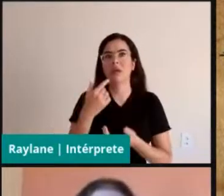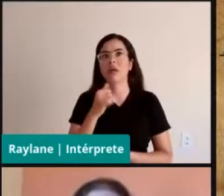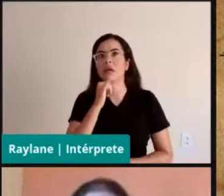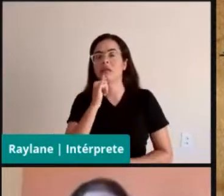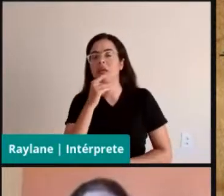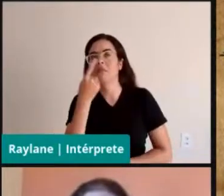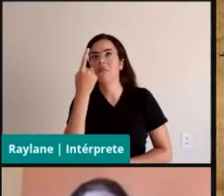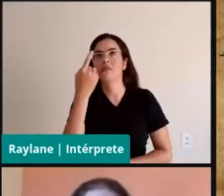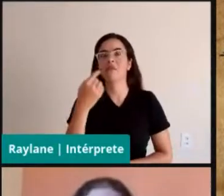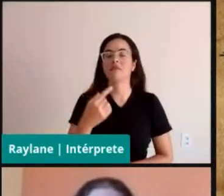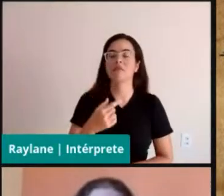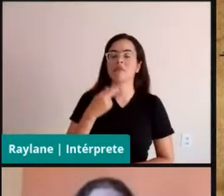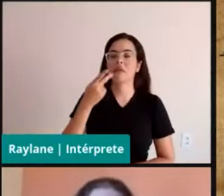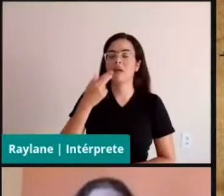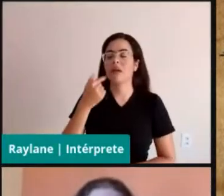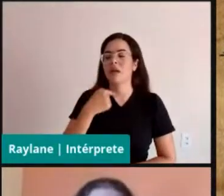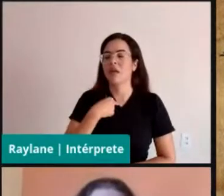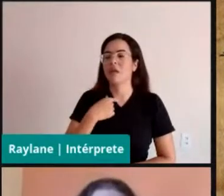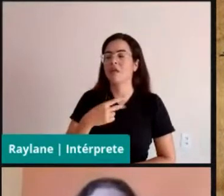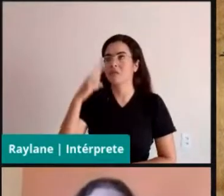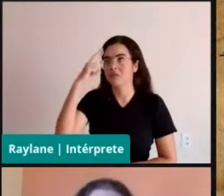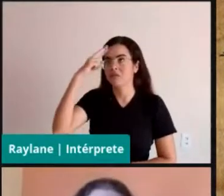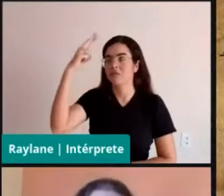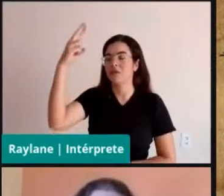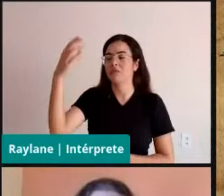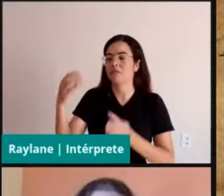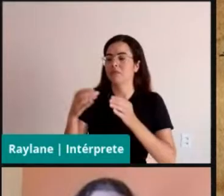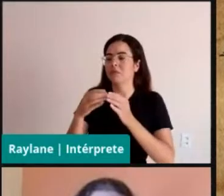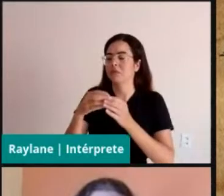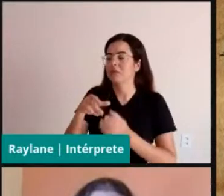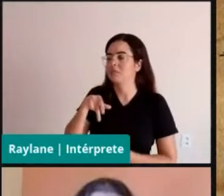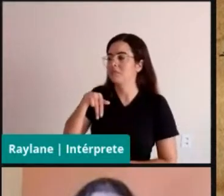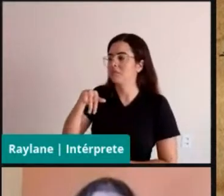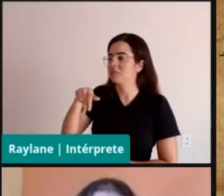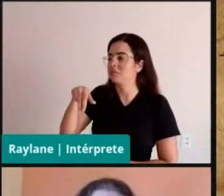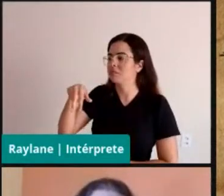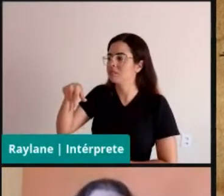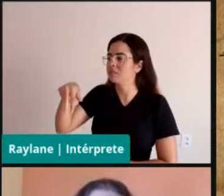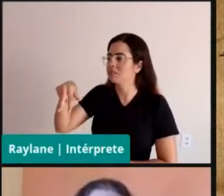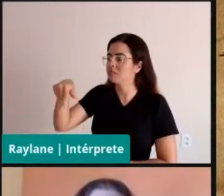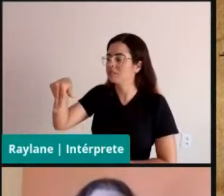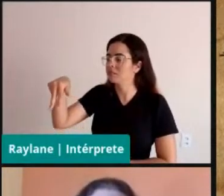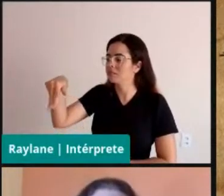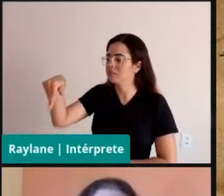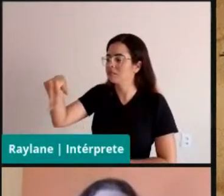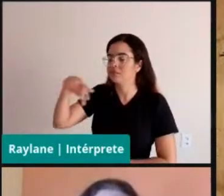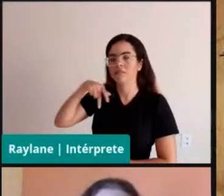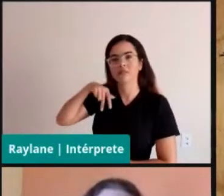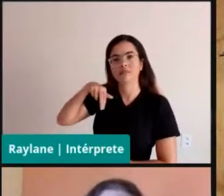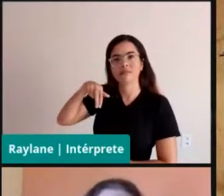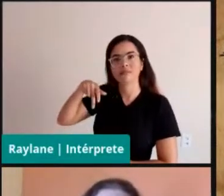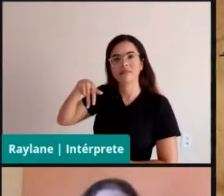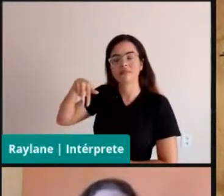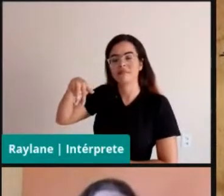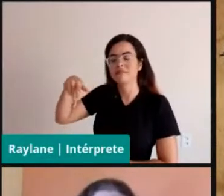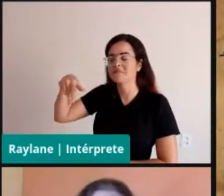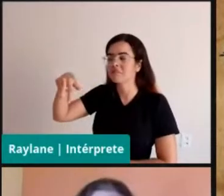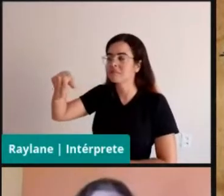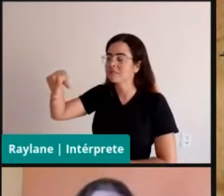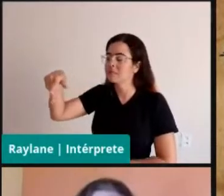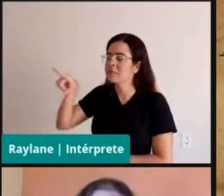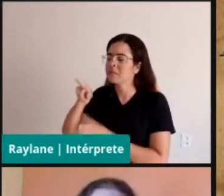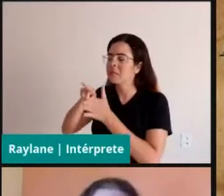tomar a dianteira do grupo e vou andar até esse homem que está cumprimentando a gente e perguntar